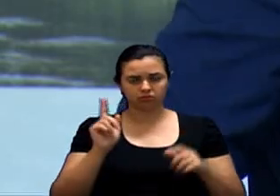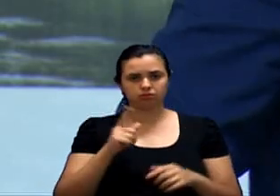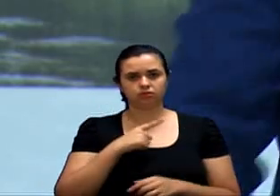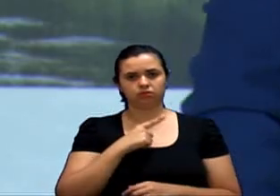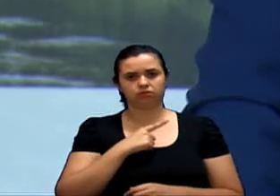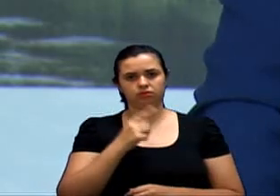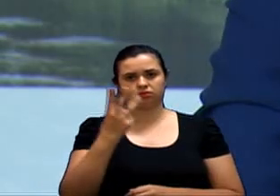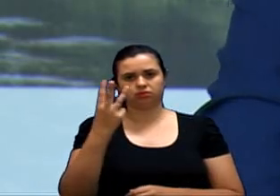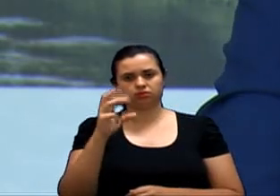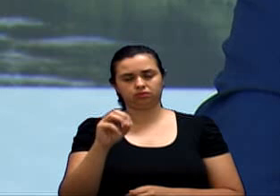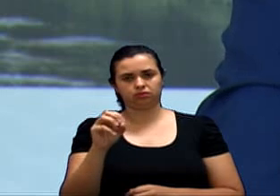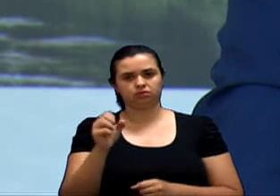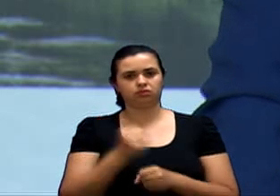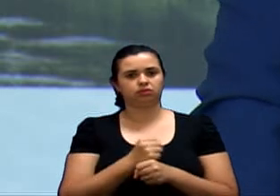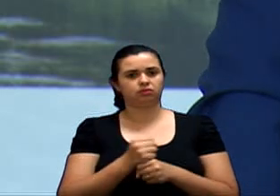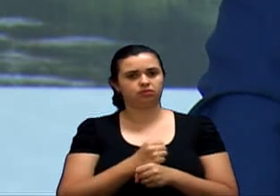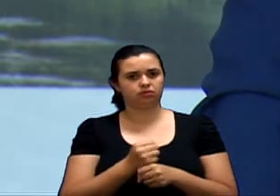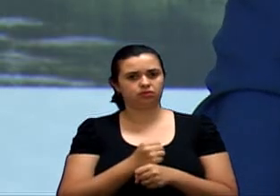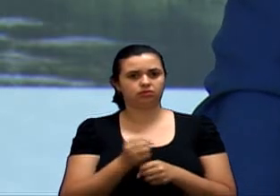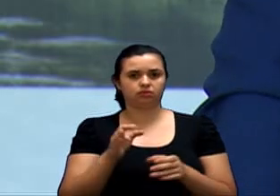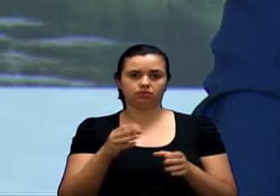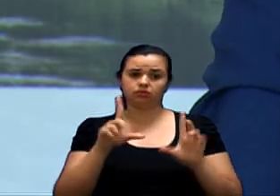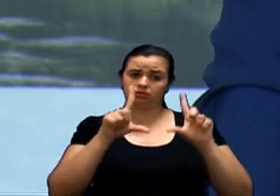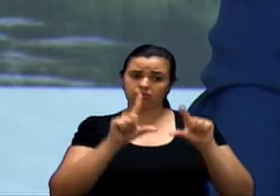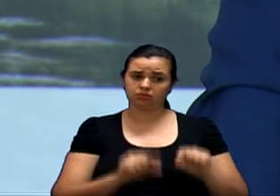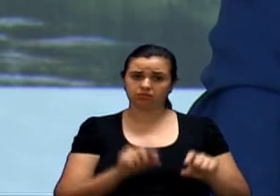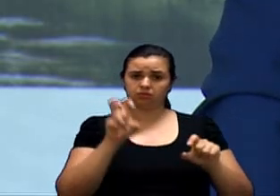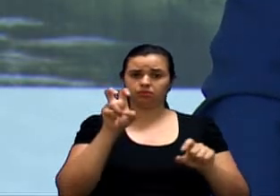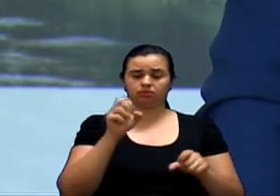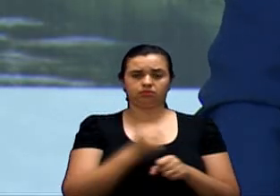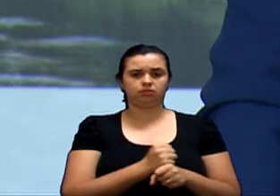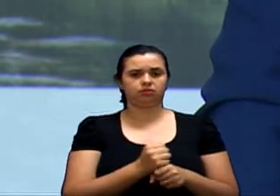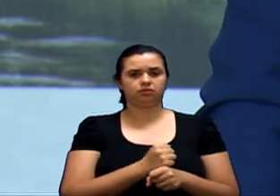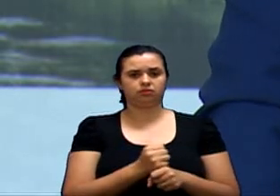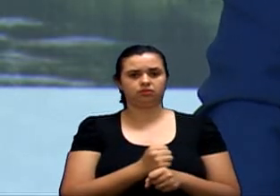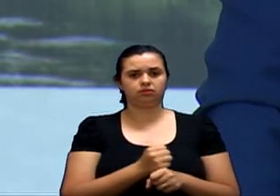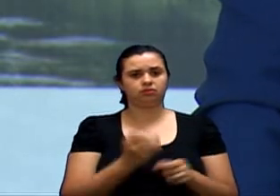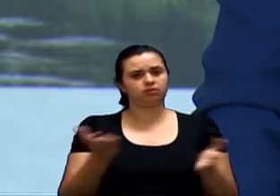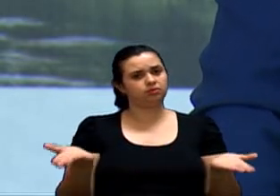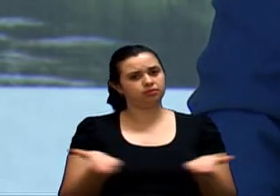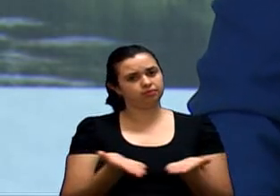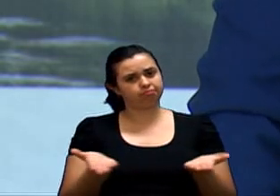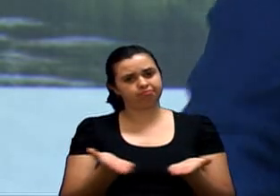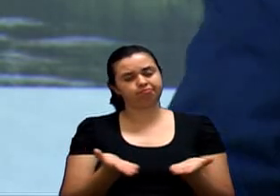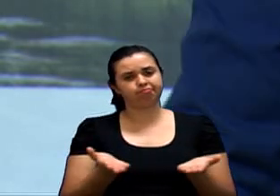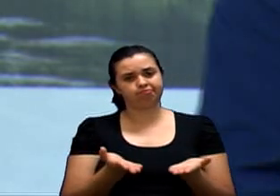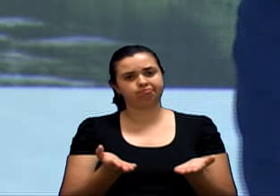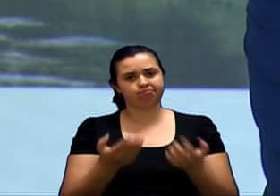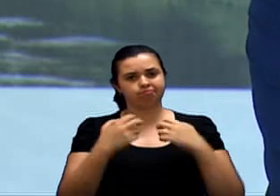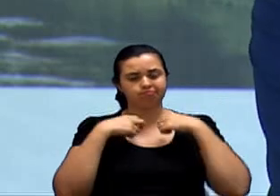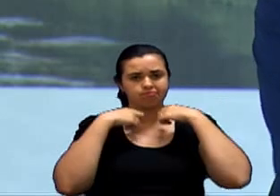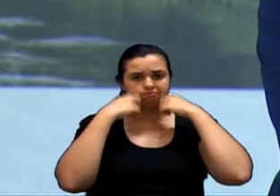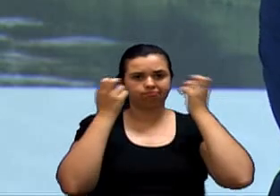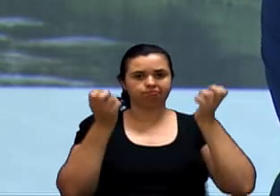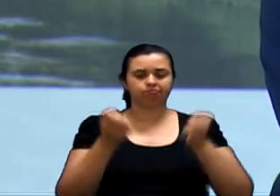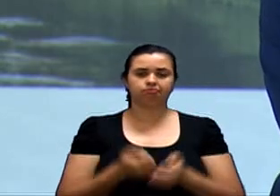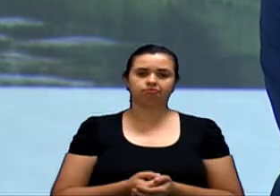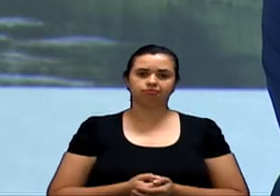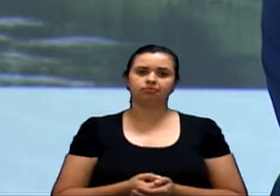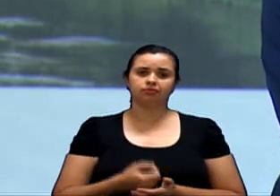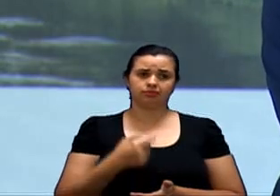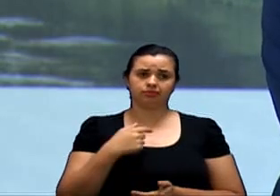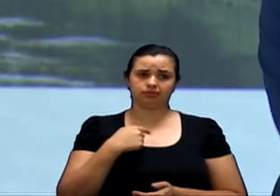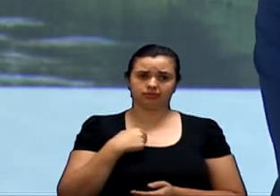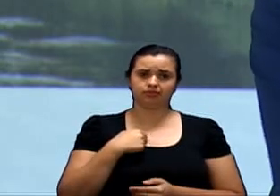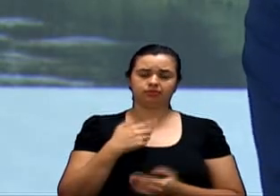5, e essa situação aqui ficou um pouco constrangedora, mas estou aqui para apoiar, como sei o trabalho